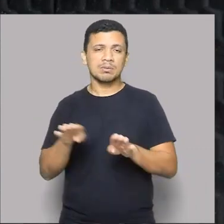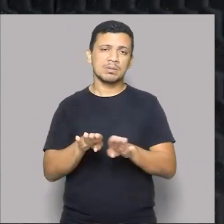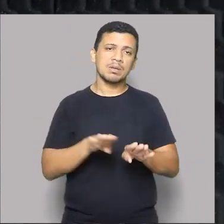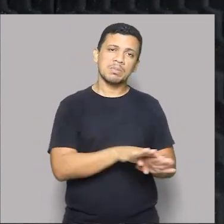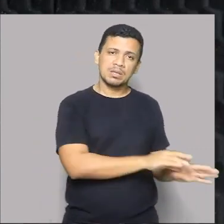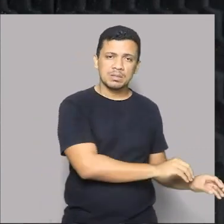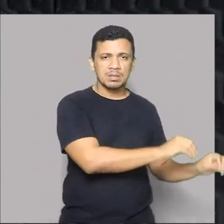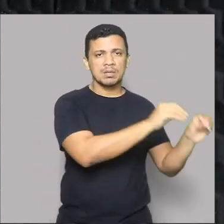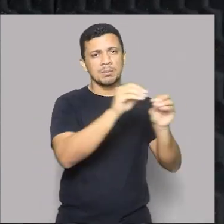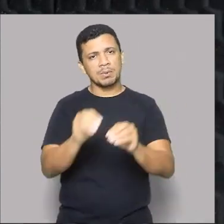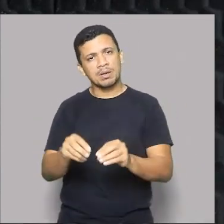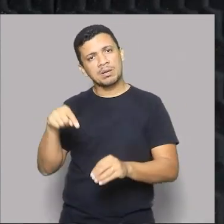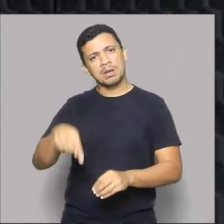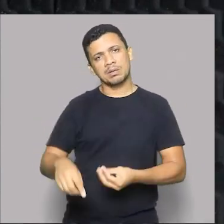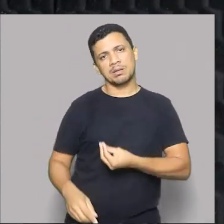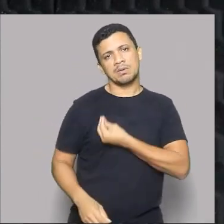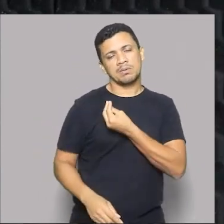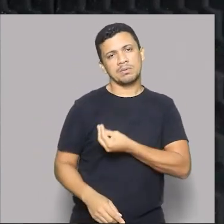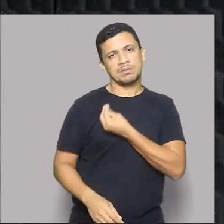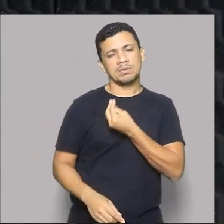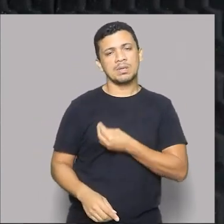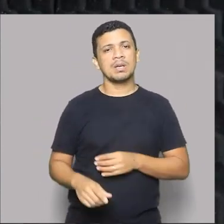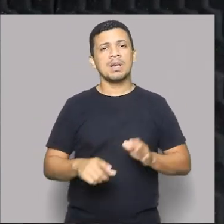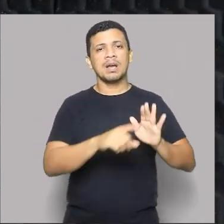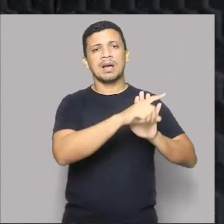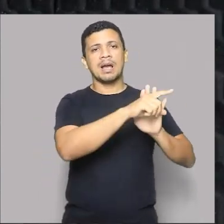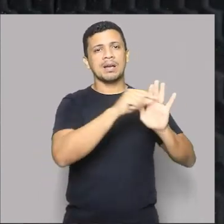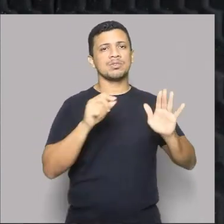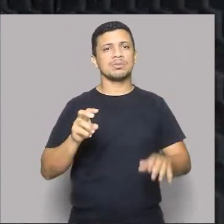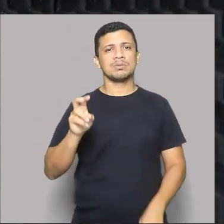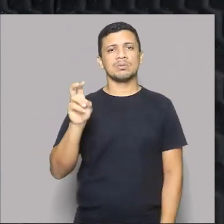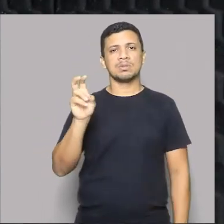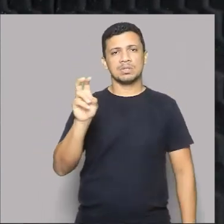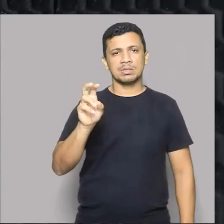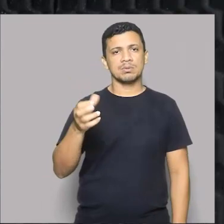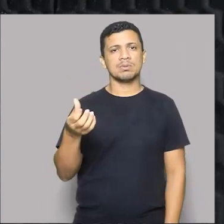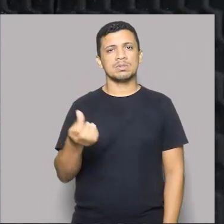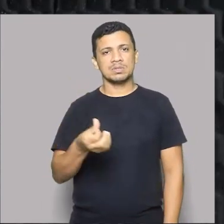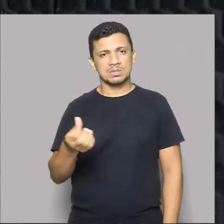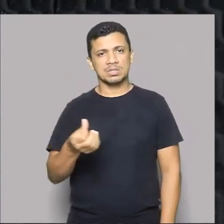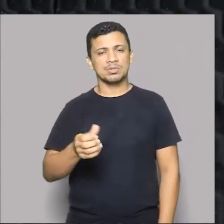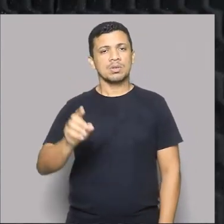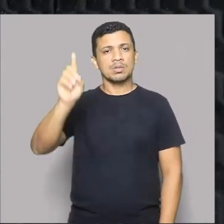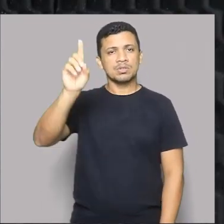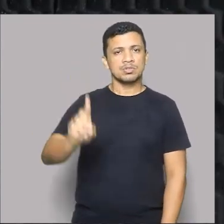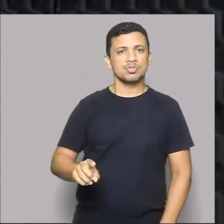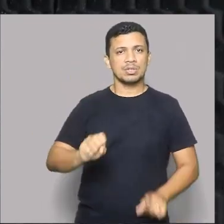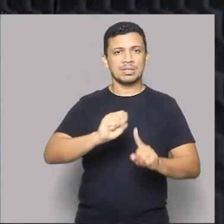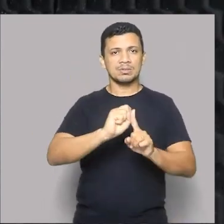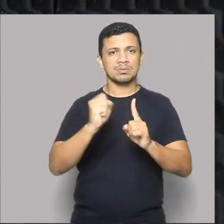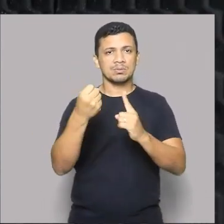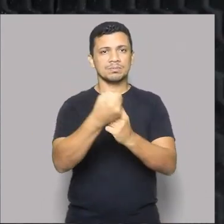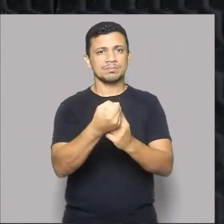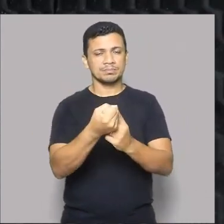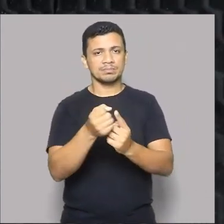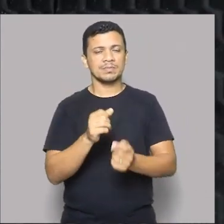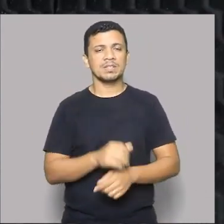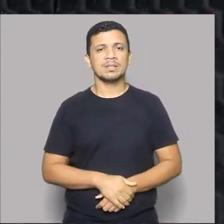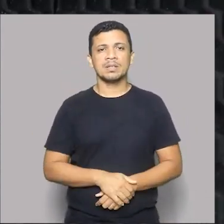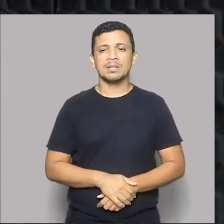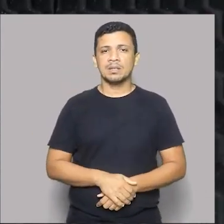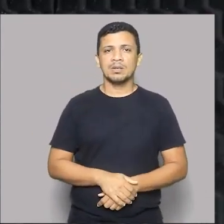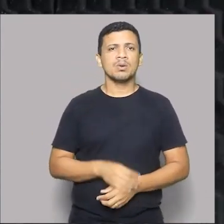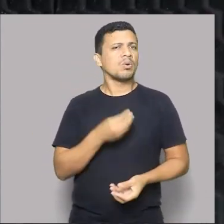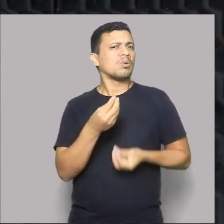seus artigos 5º e 6º, ela fala sobre os direitos que são sociais. E esses direitos